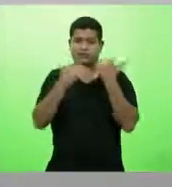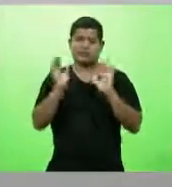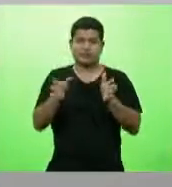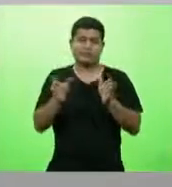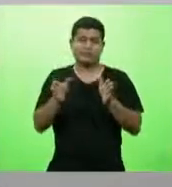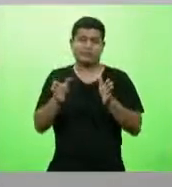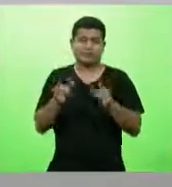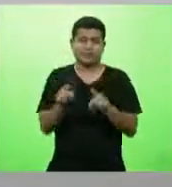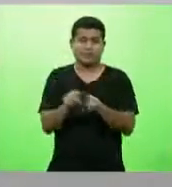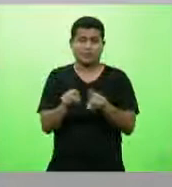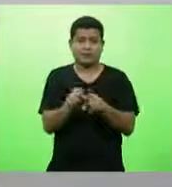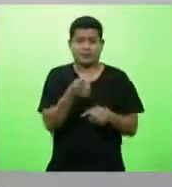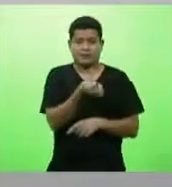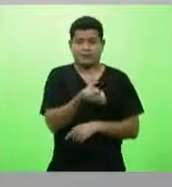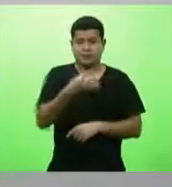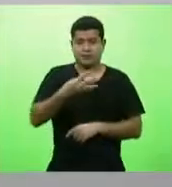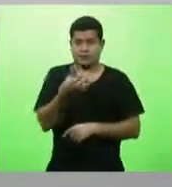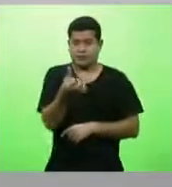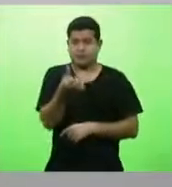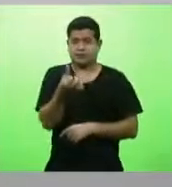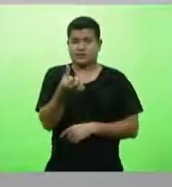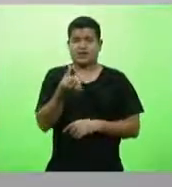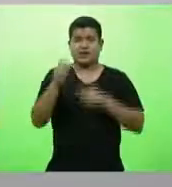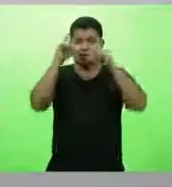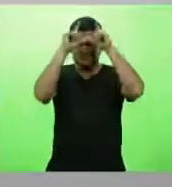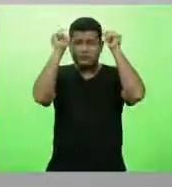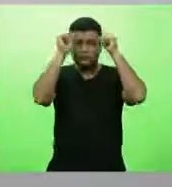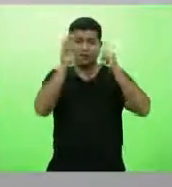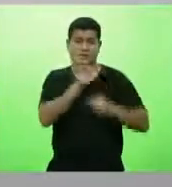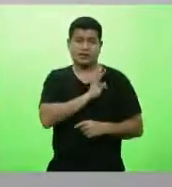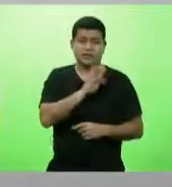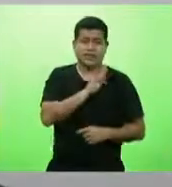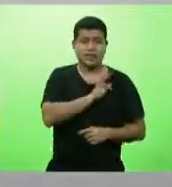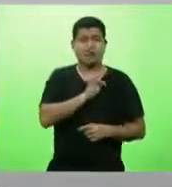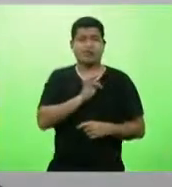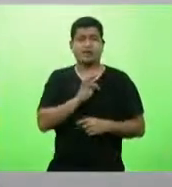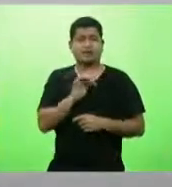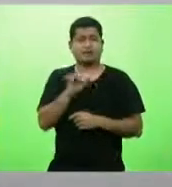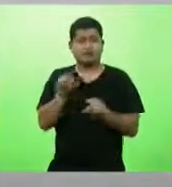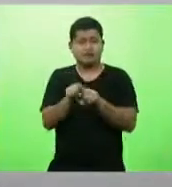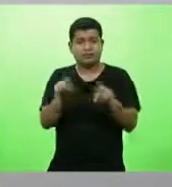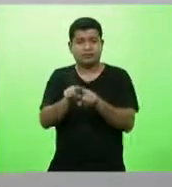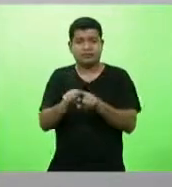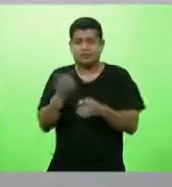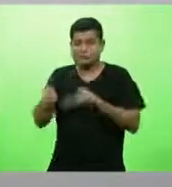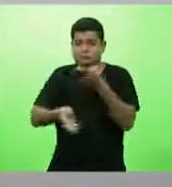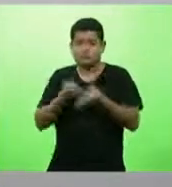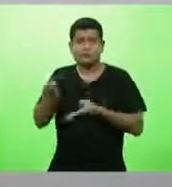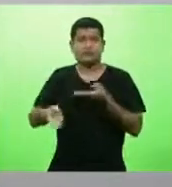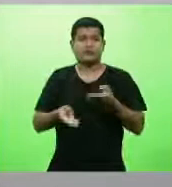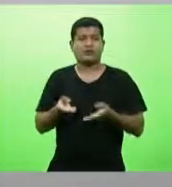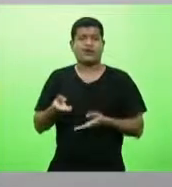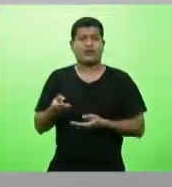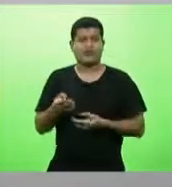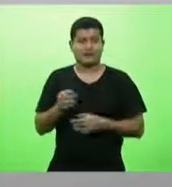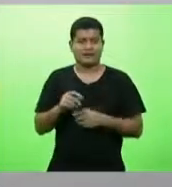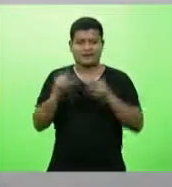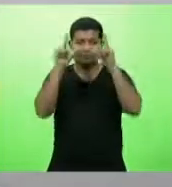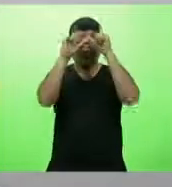646 enfermeiros, técnicos e auxiliares de enfermagem, ou seja, nesse caso, uma morte a